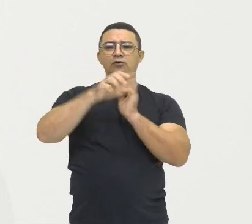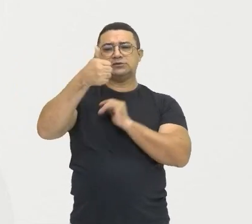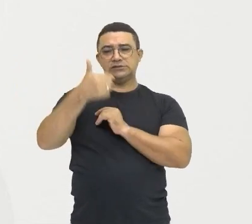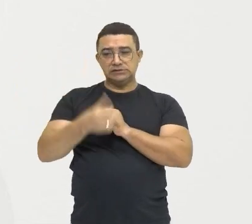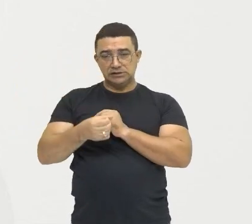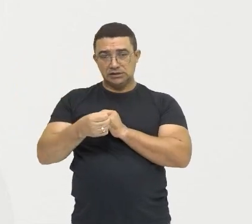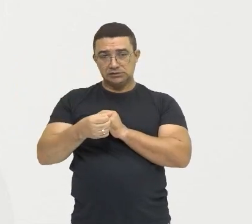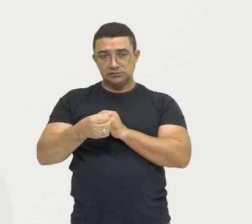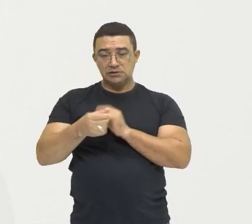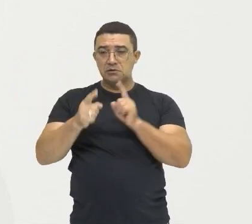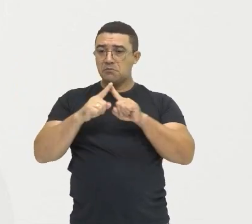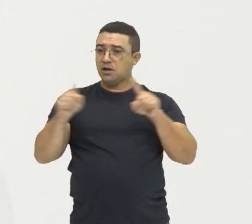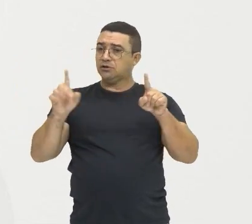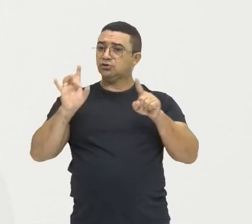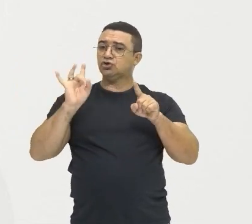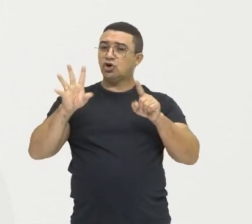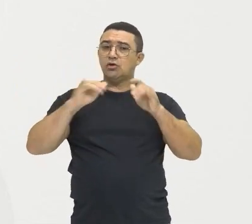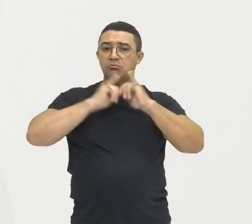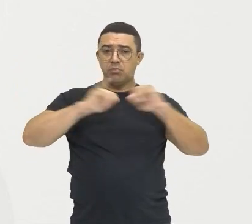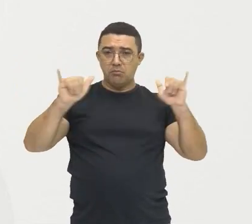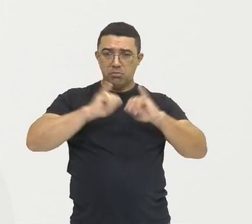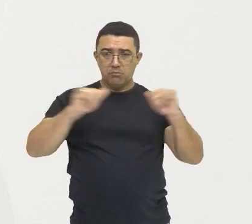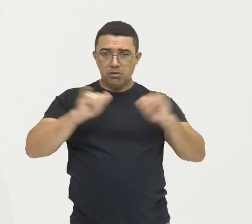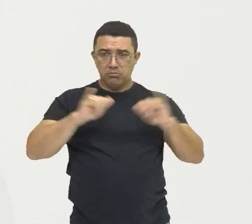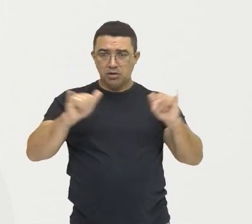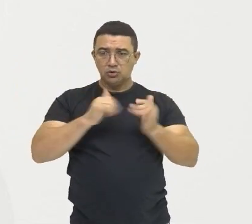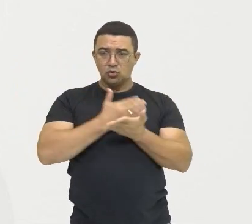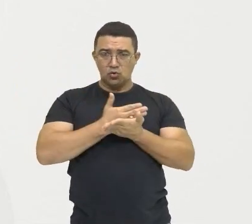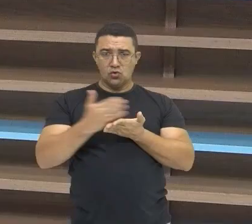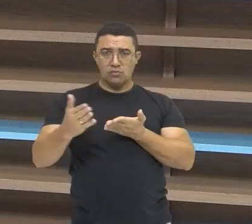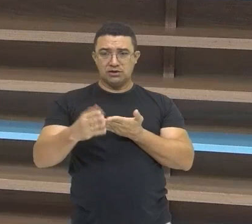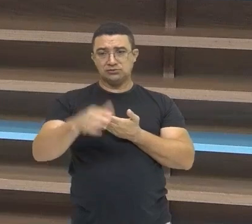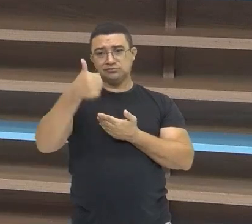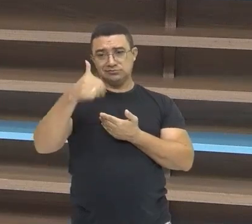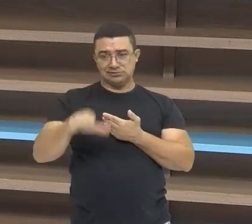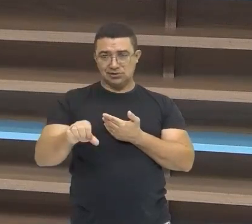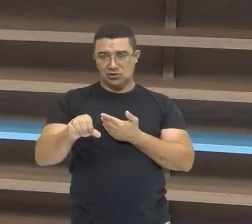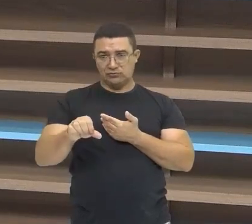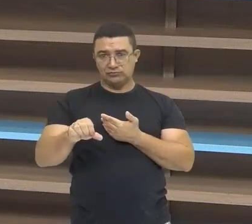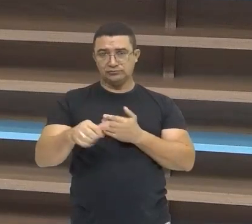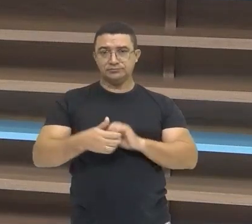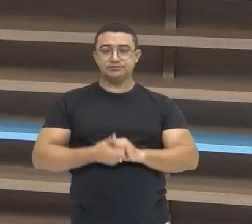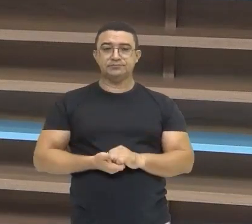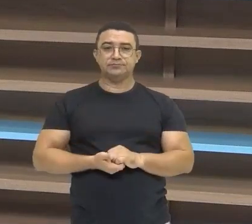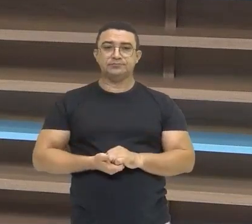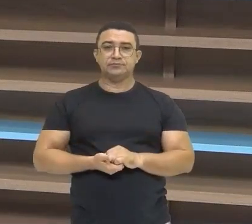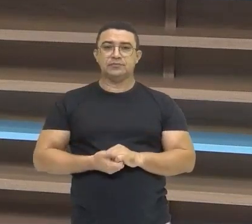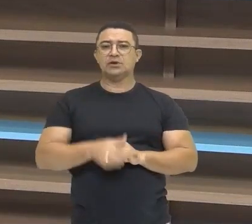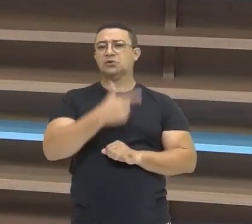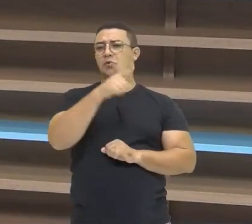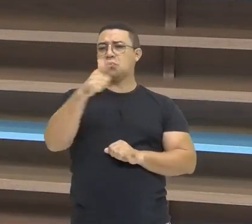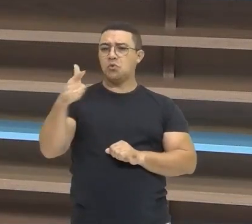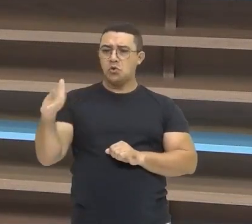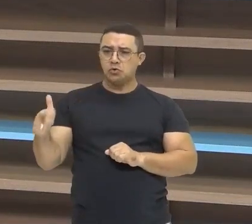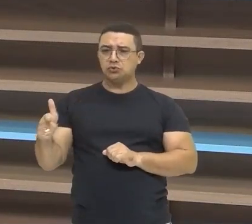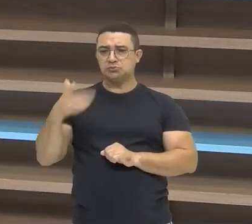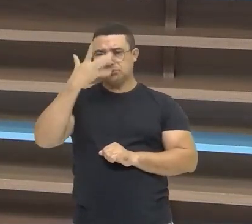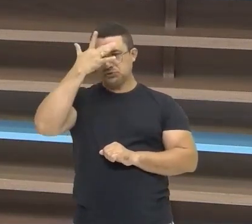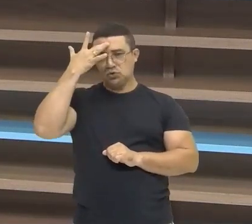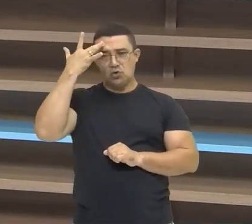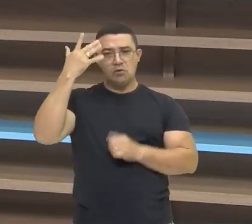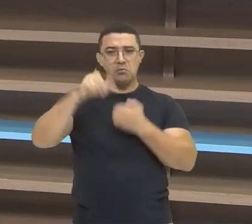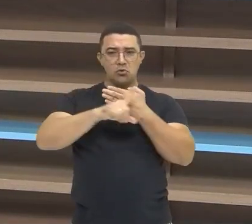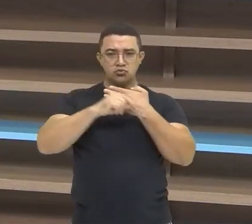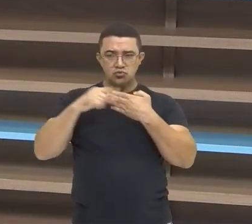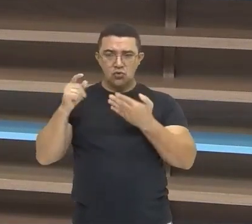foi divulgada, levada a público no século XIX. Mas outros escritores, outros cronistas